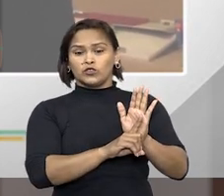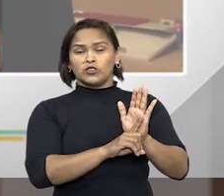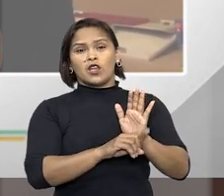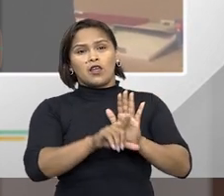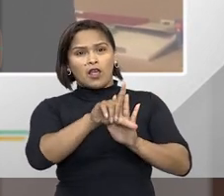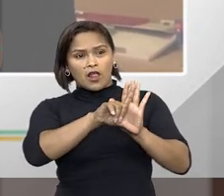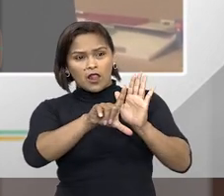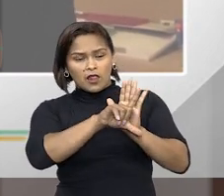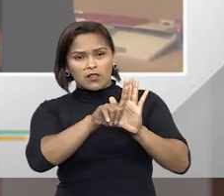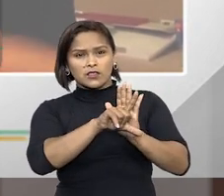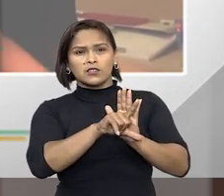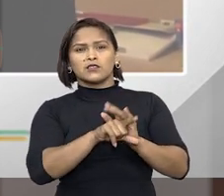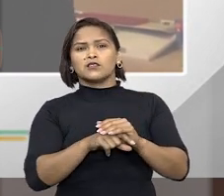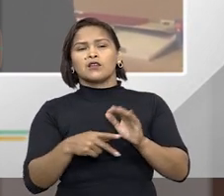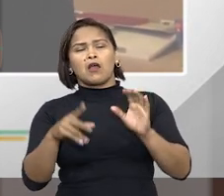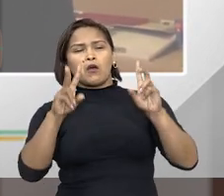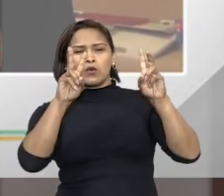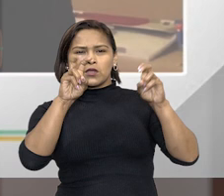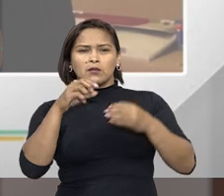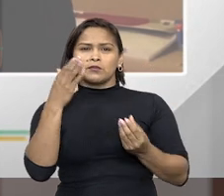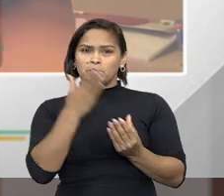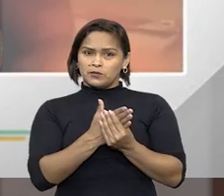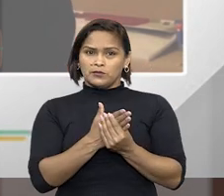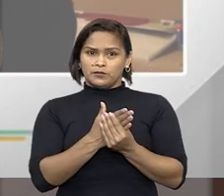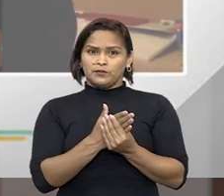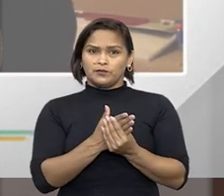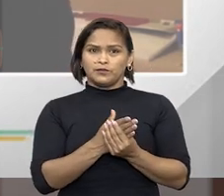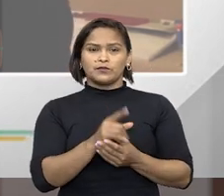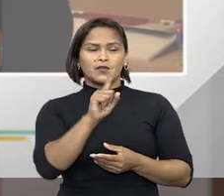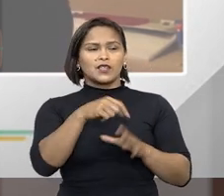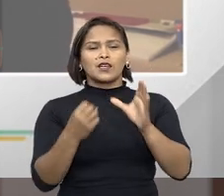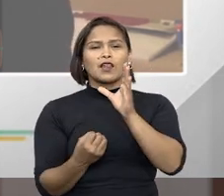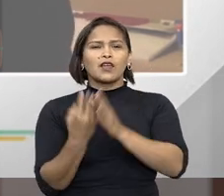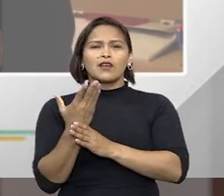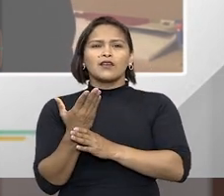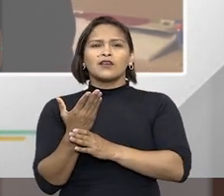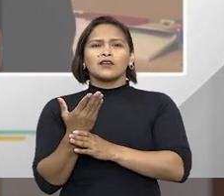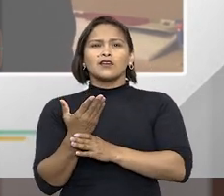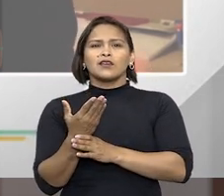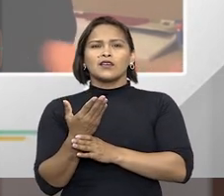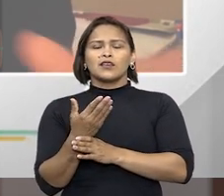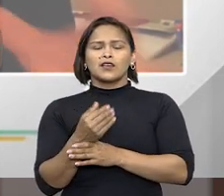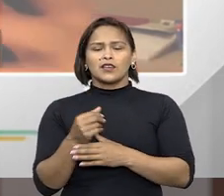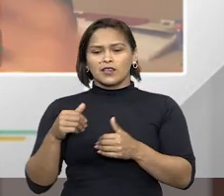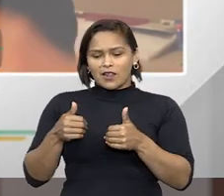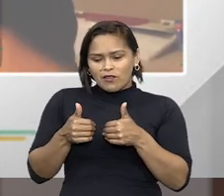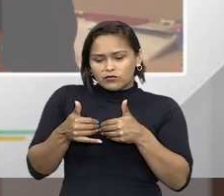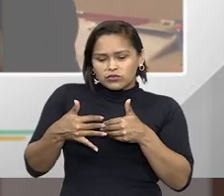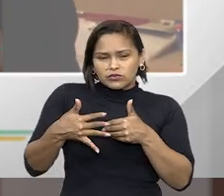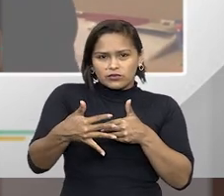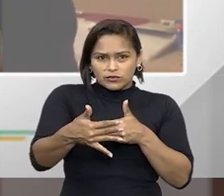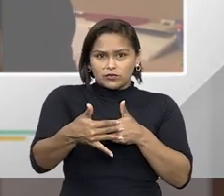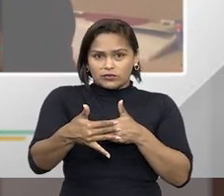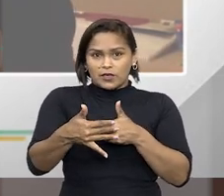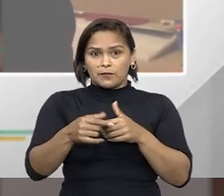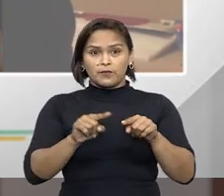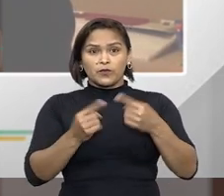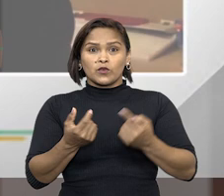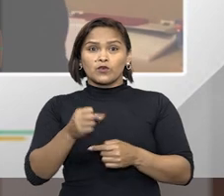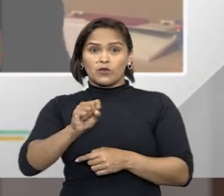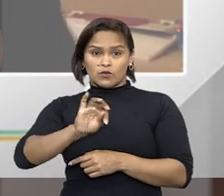matéria processual, e ele, então, criava os seus ritos procedimentais. Com o STJ,